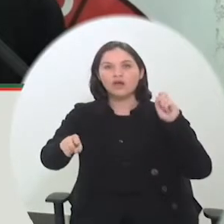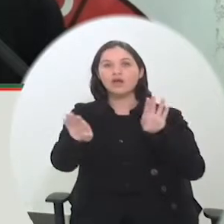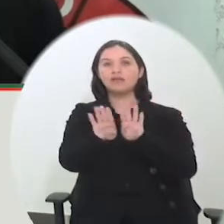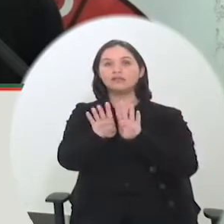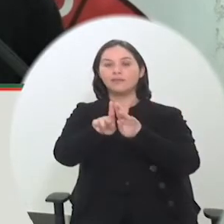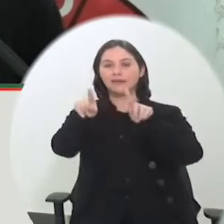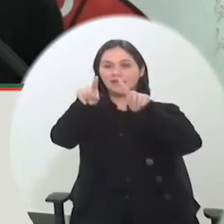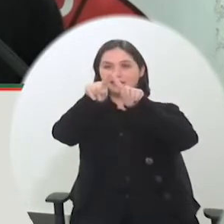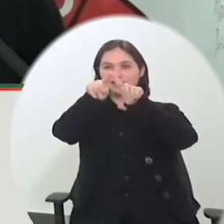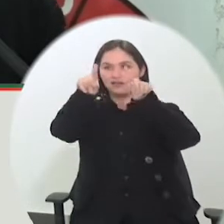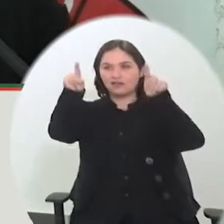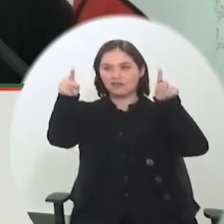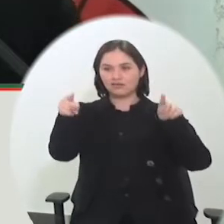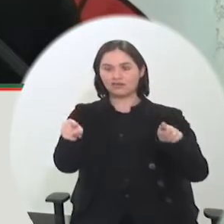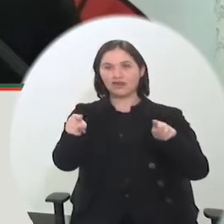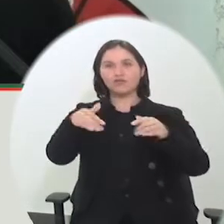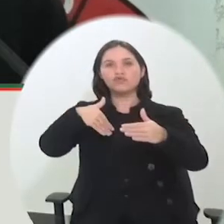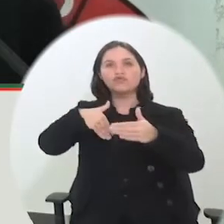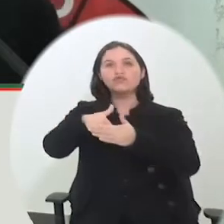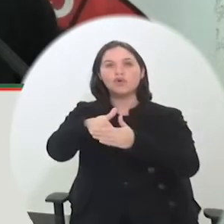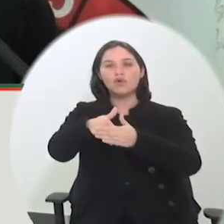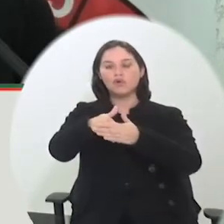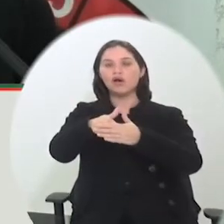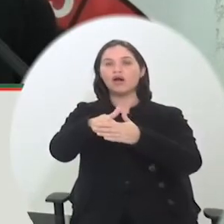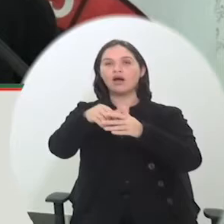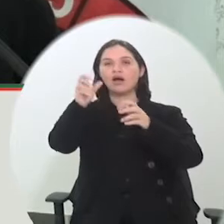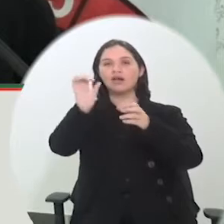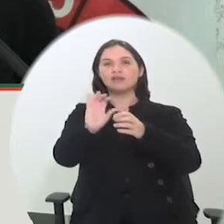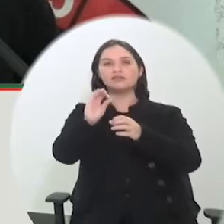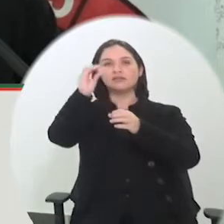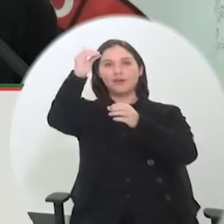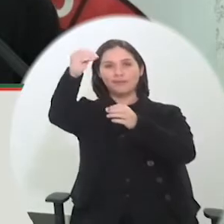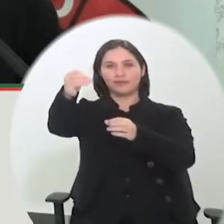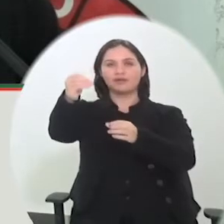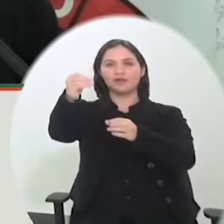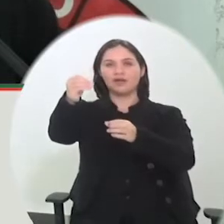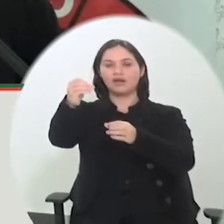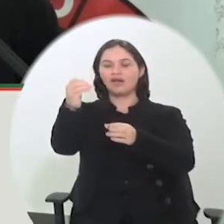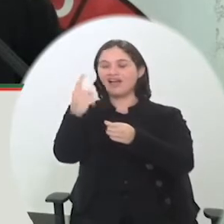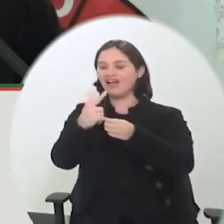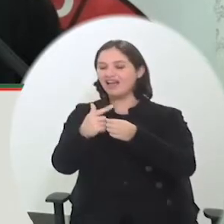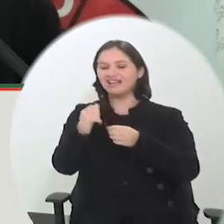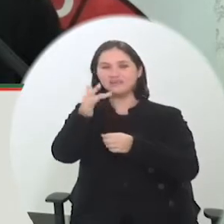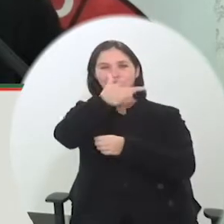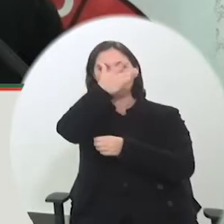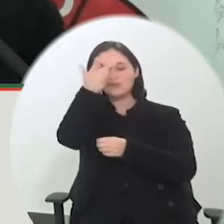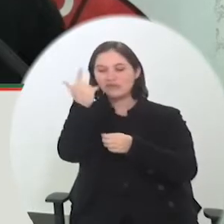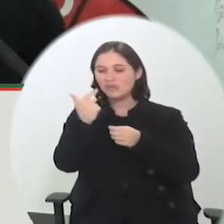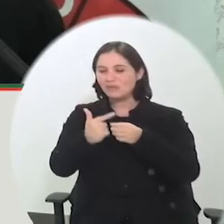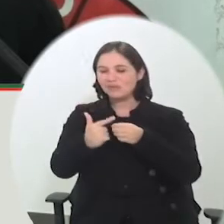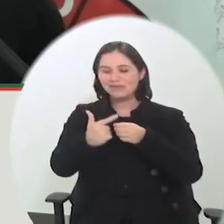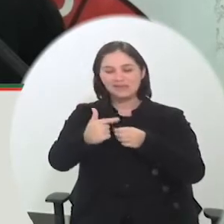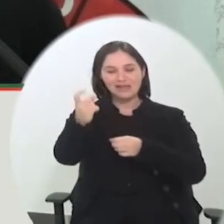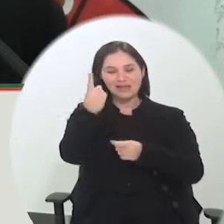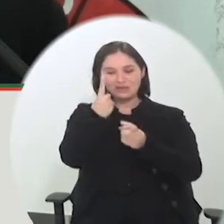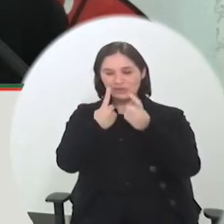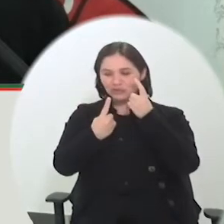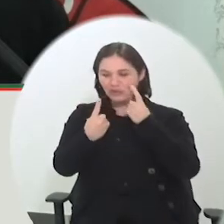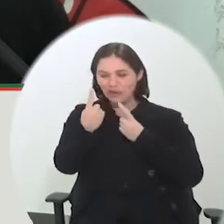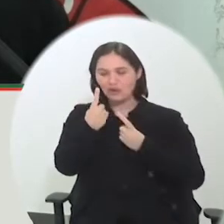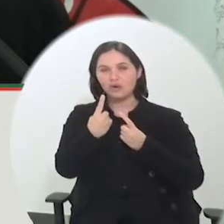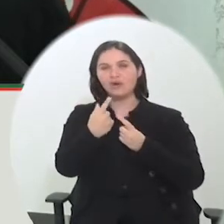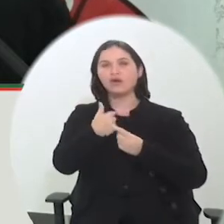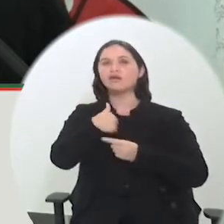futebol. E naquele momento toda a cidade de Criciúma chorava. E eu me lembro como fosse hoje, faz muito